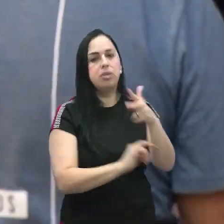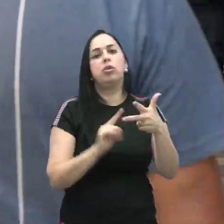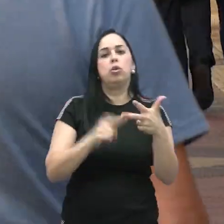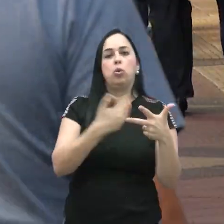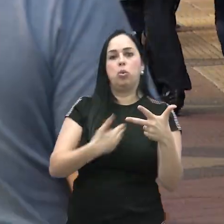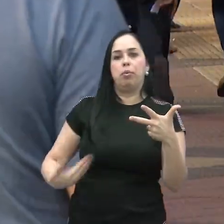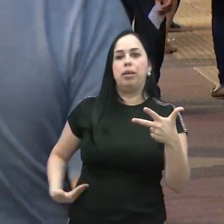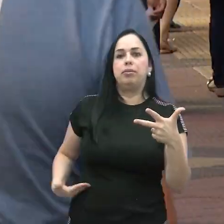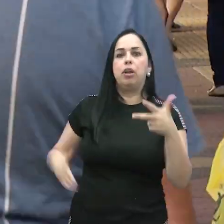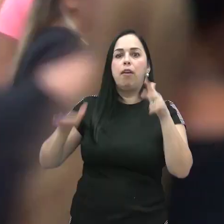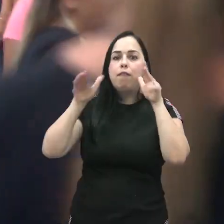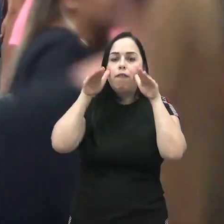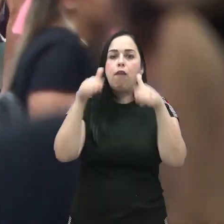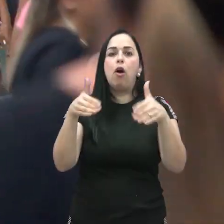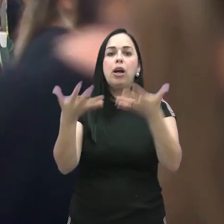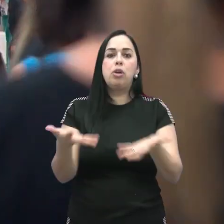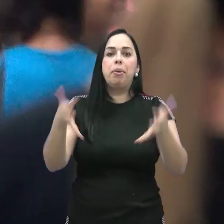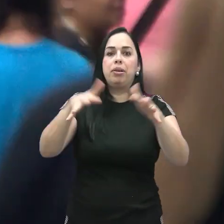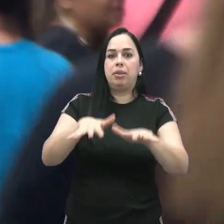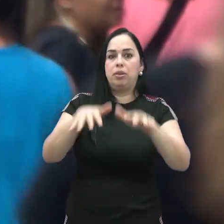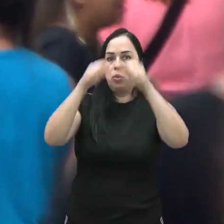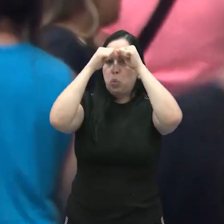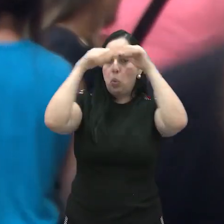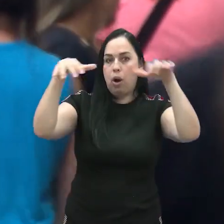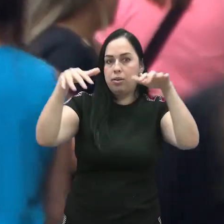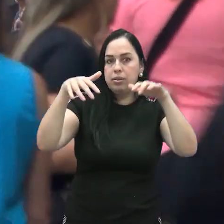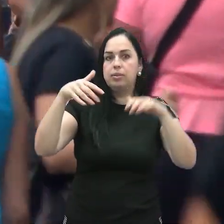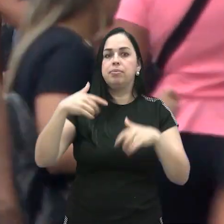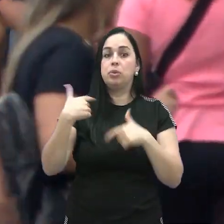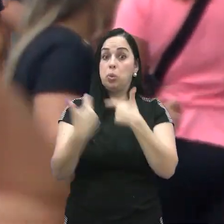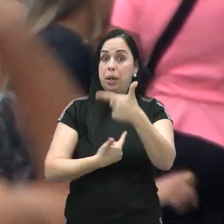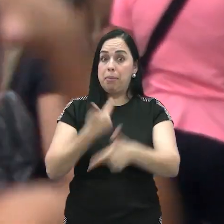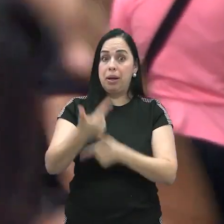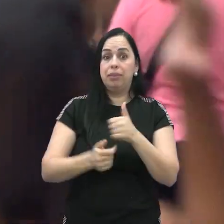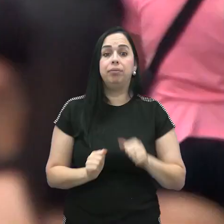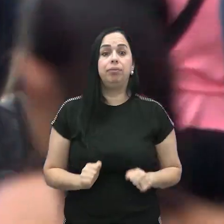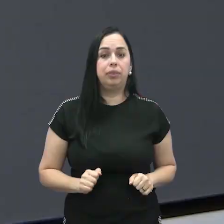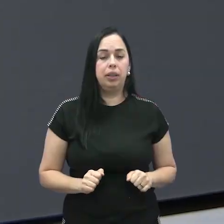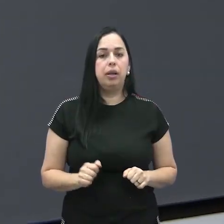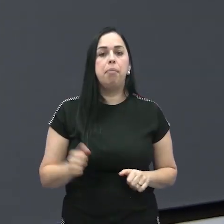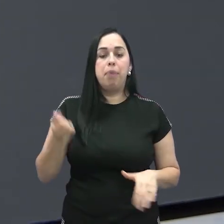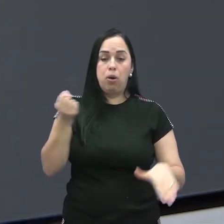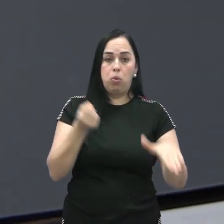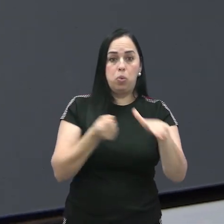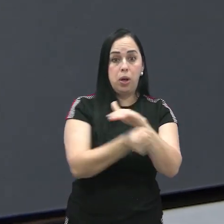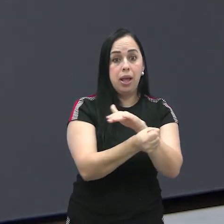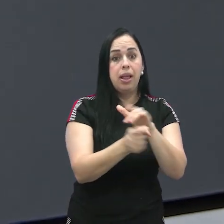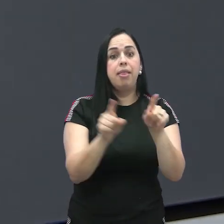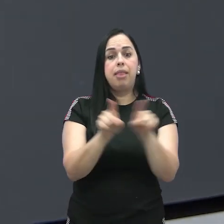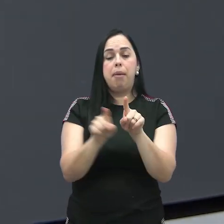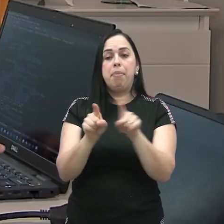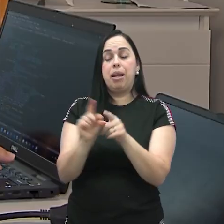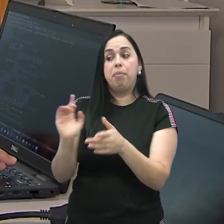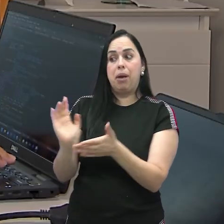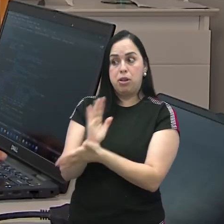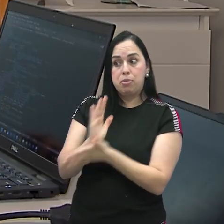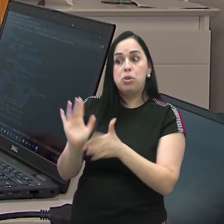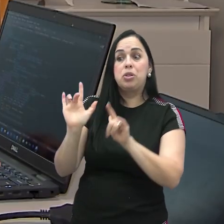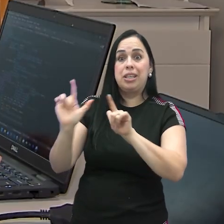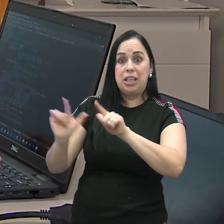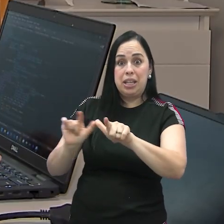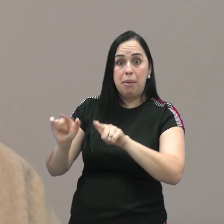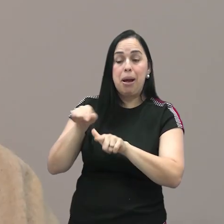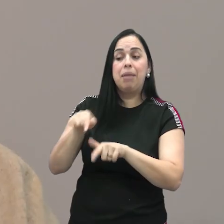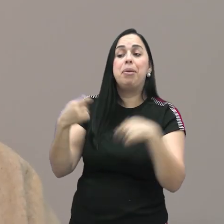empregadores e o poder público se preocupem com a inclusão dos autistas no mercado de trabalho, tanto para ingressarem quanto para os que